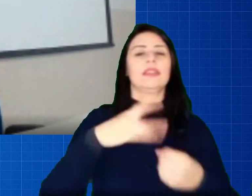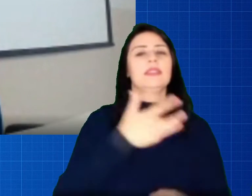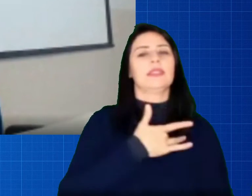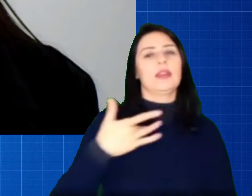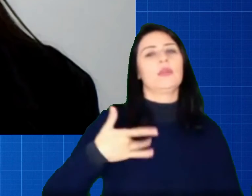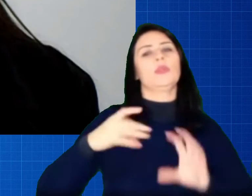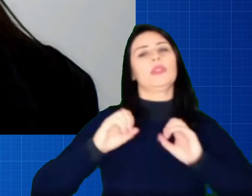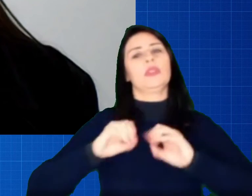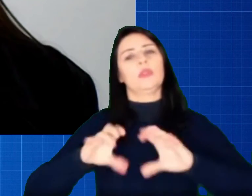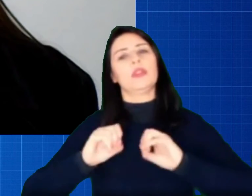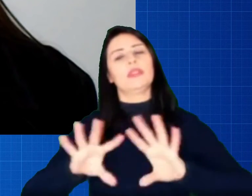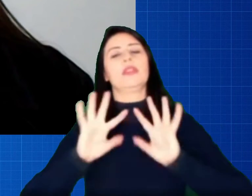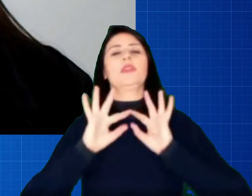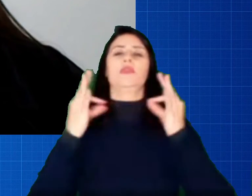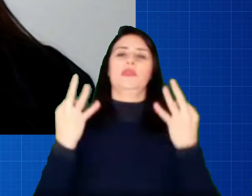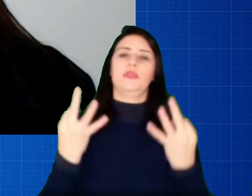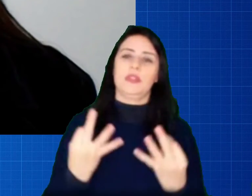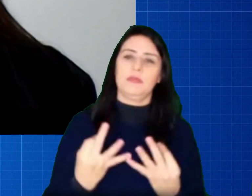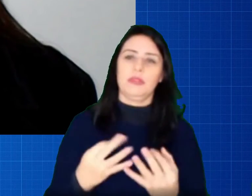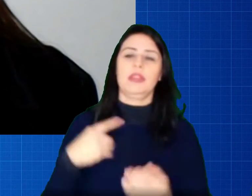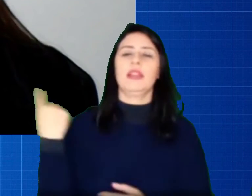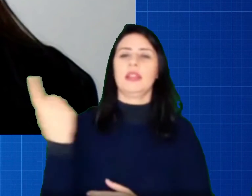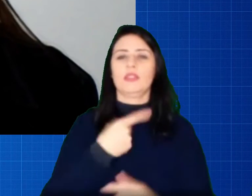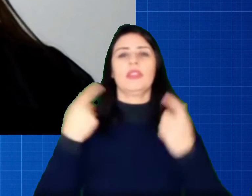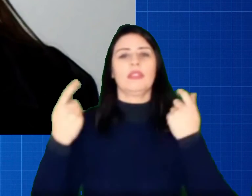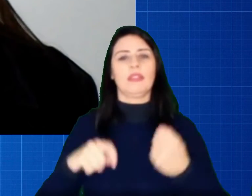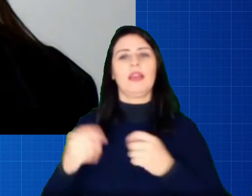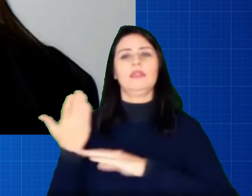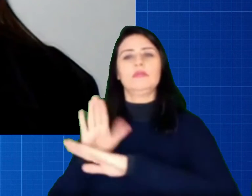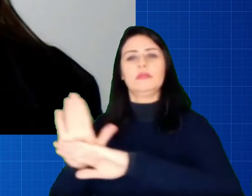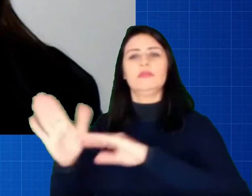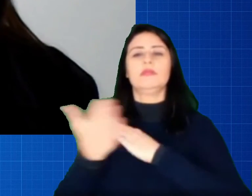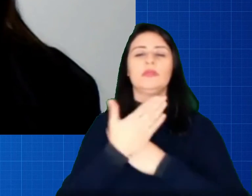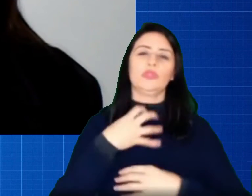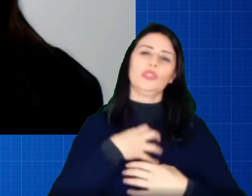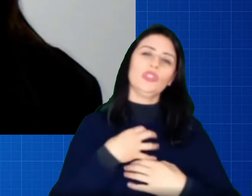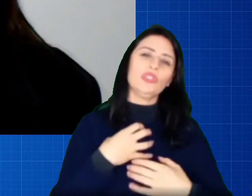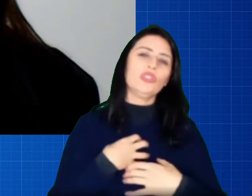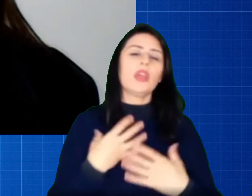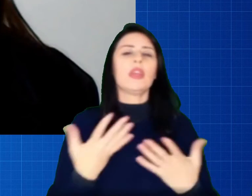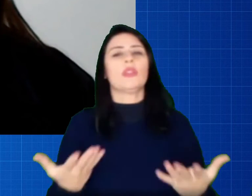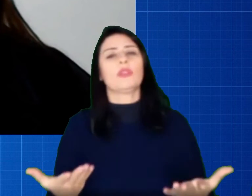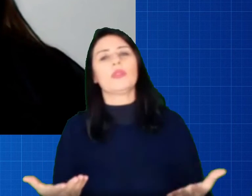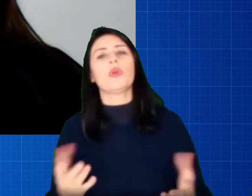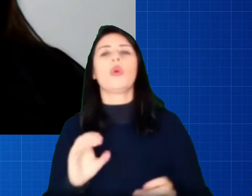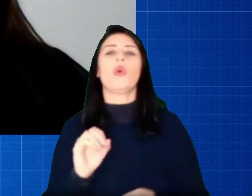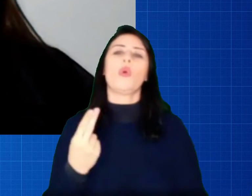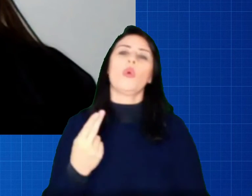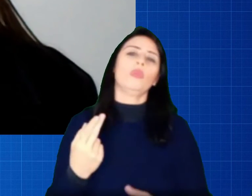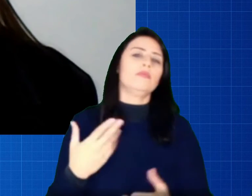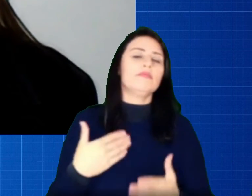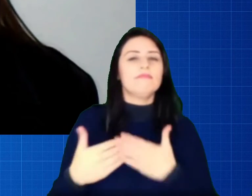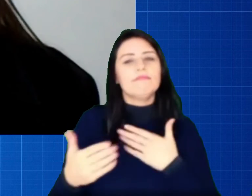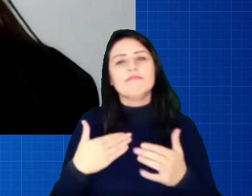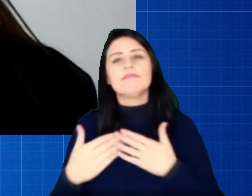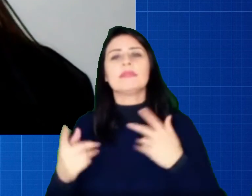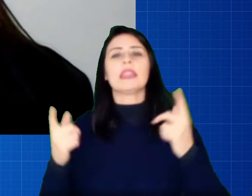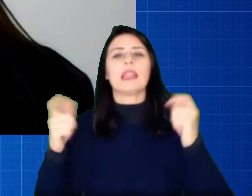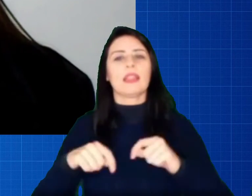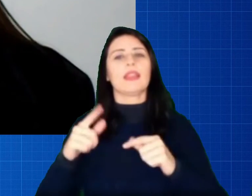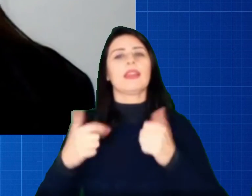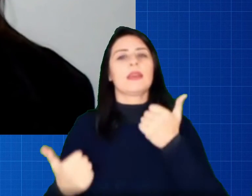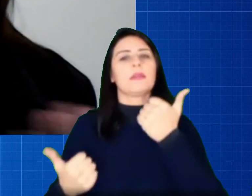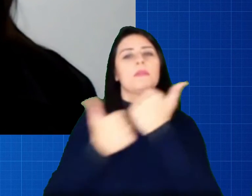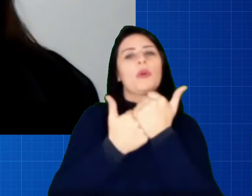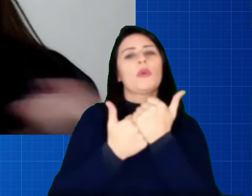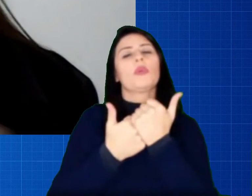Acho que é isso mesmo, né? Essa parceria que a gente tem que ter, né? A saúde, educação e famílias, né? A gente pode estar se ajudando de alguma forma,